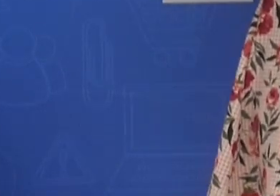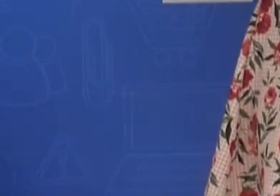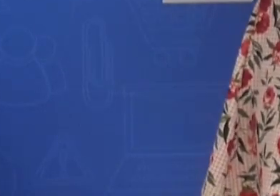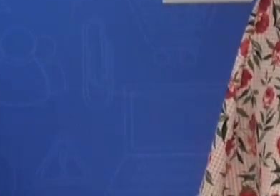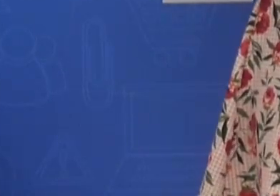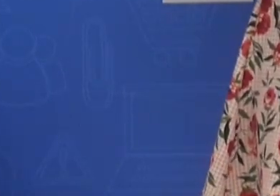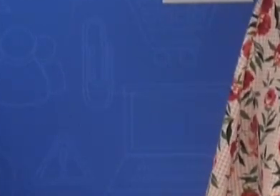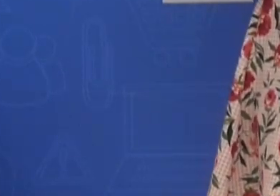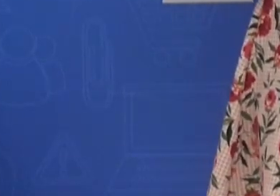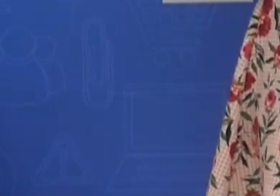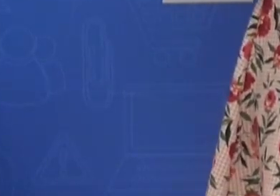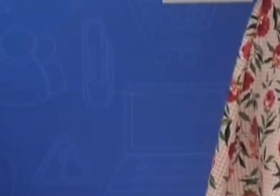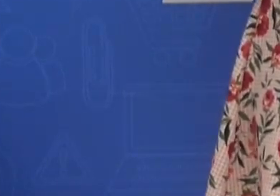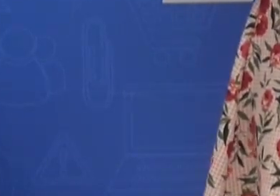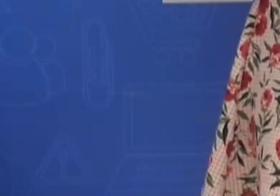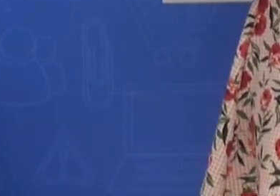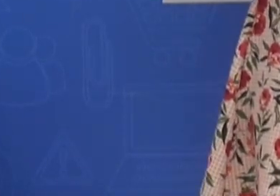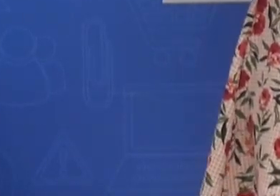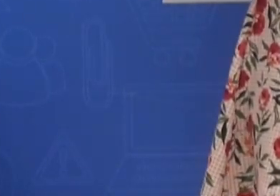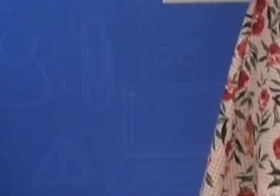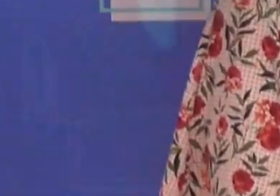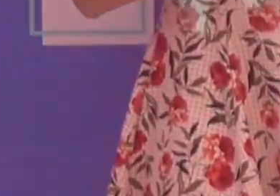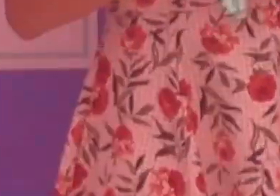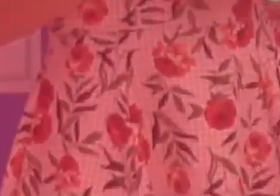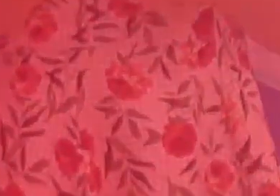ali na Praça da Matriz. Roda o VT.